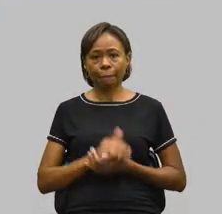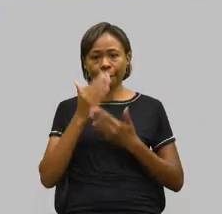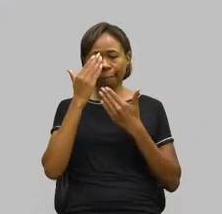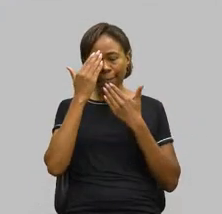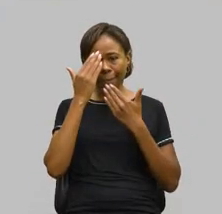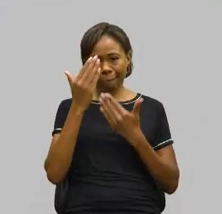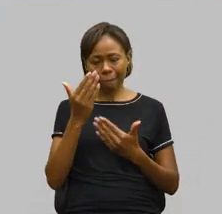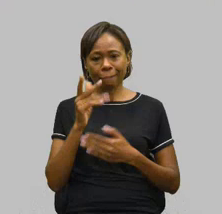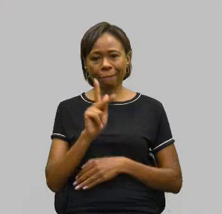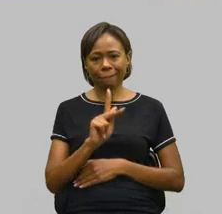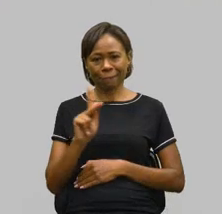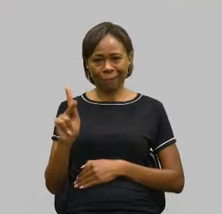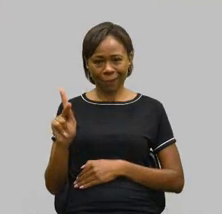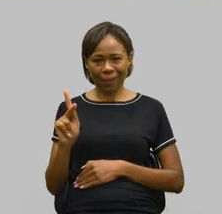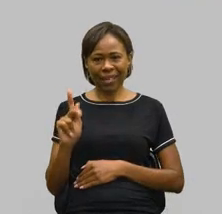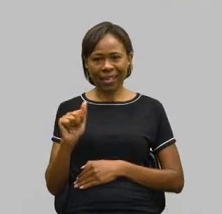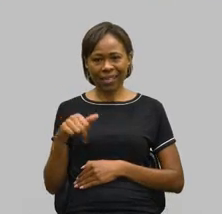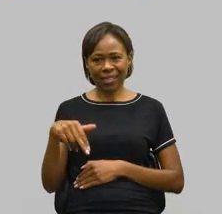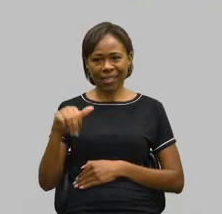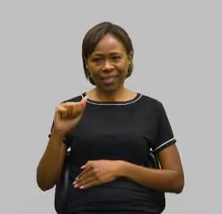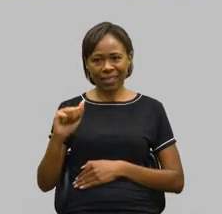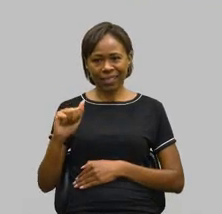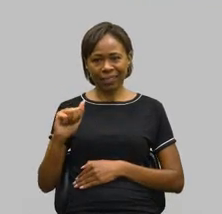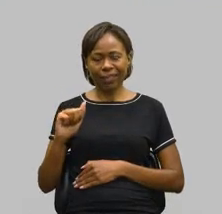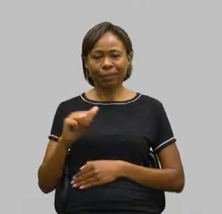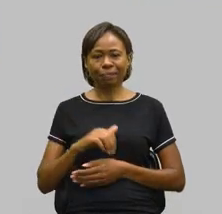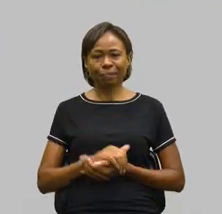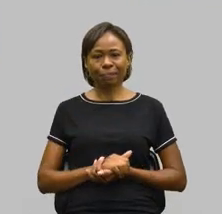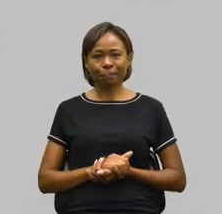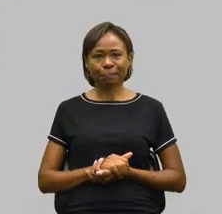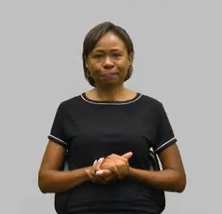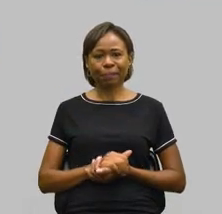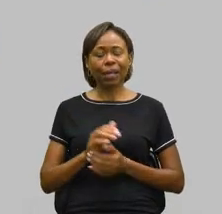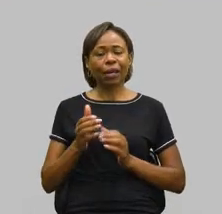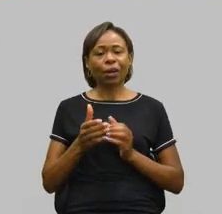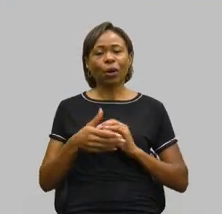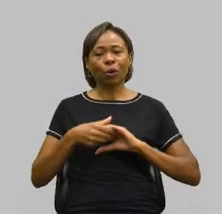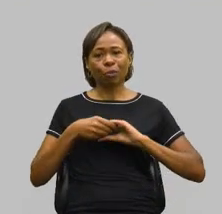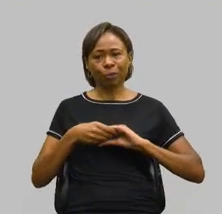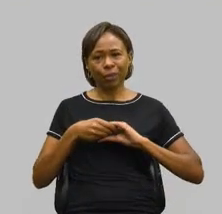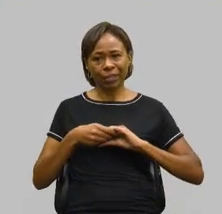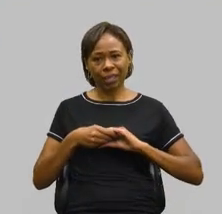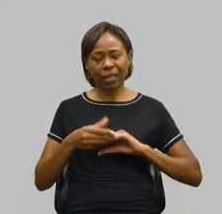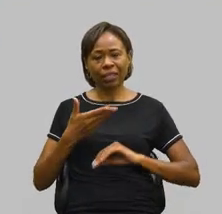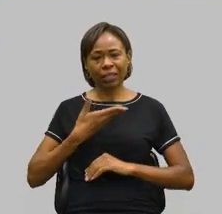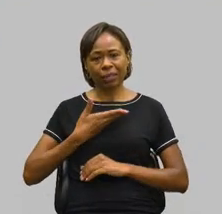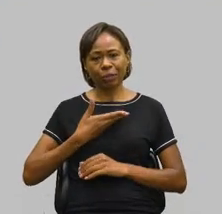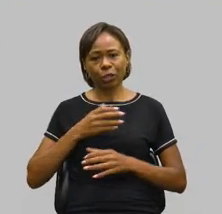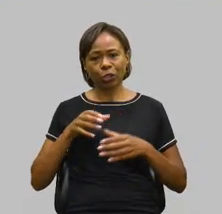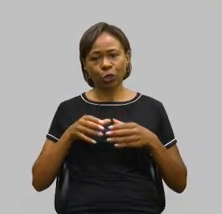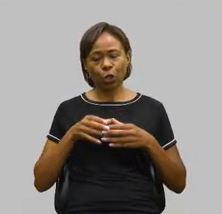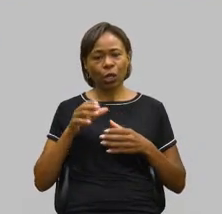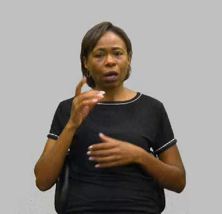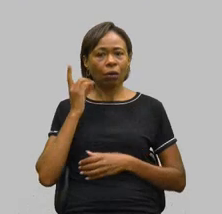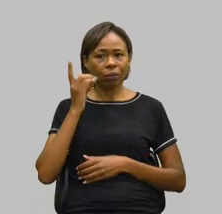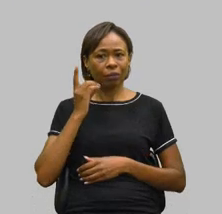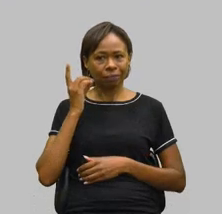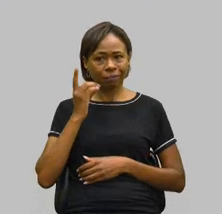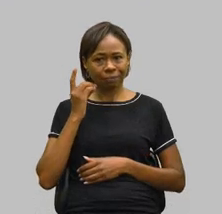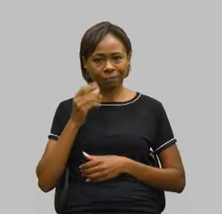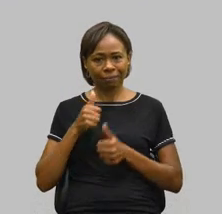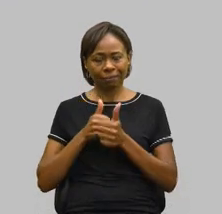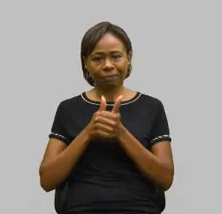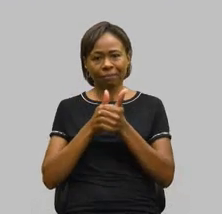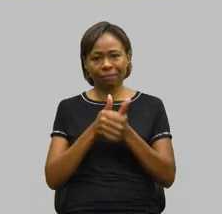nossa presidente Ana Paula Siqueira queria cumprimentar também nossos amigos parlamentares amigos e amigas que estão aqui acompanhando